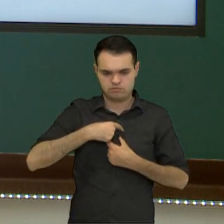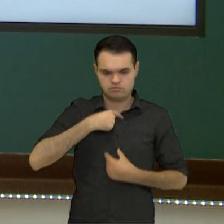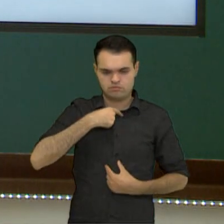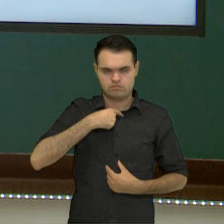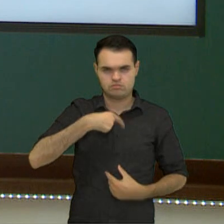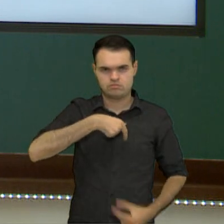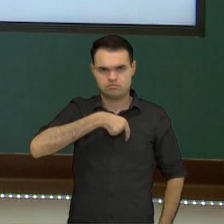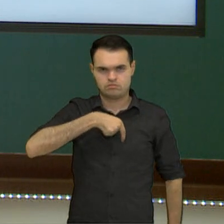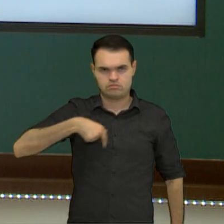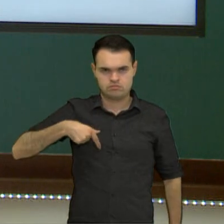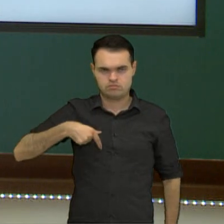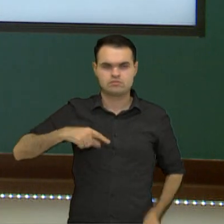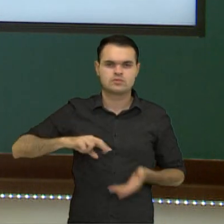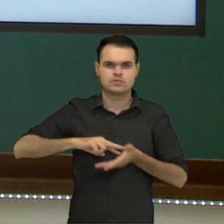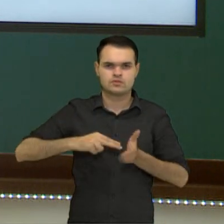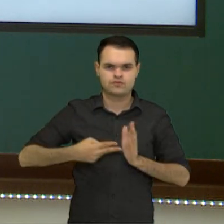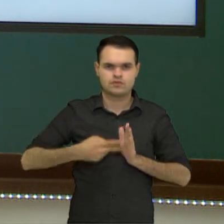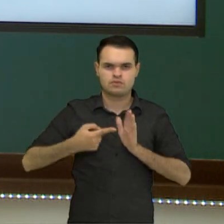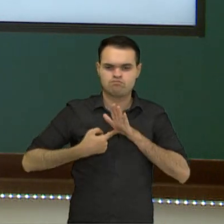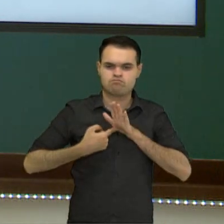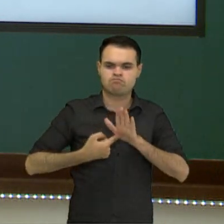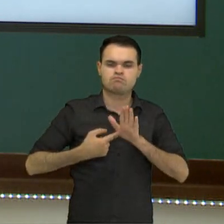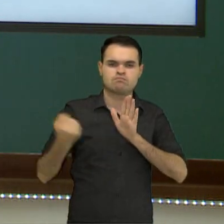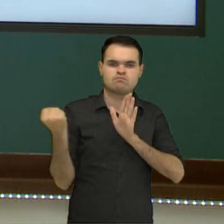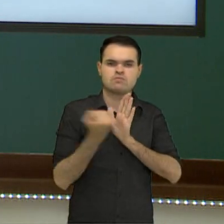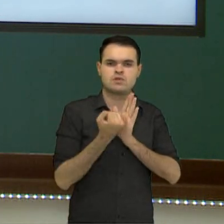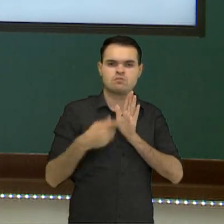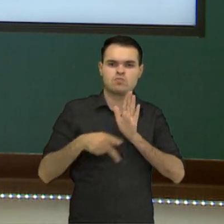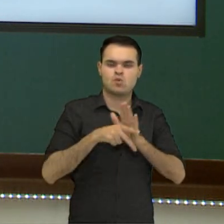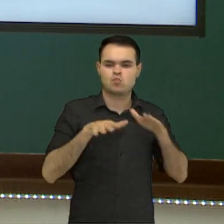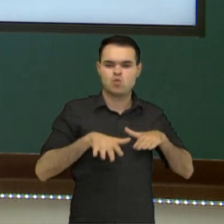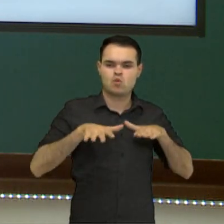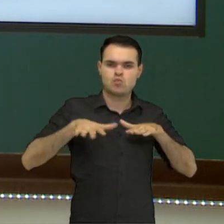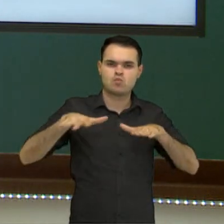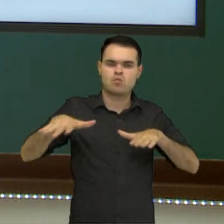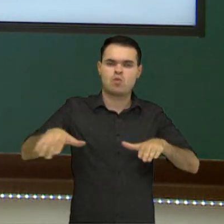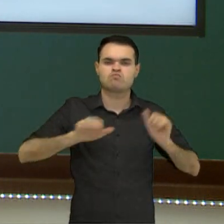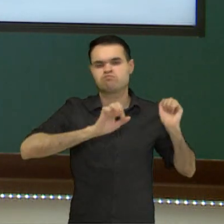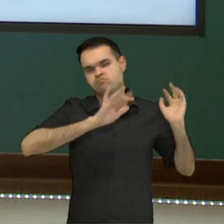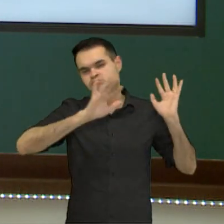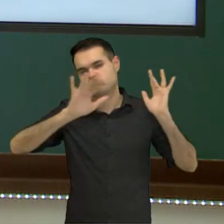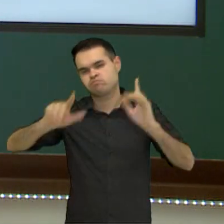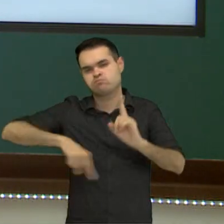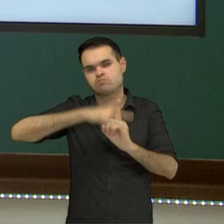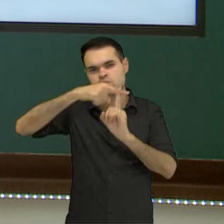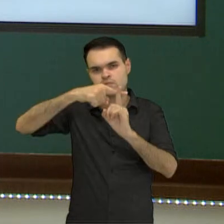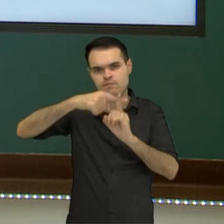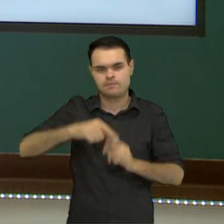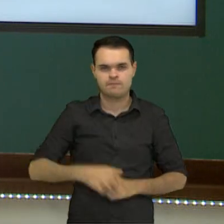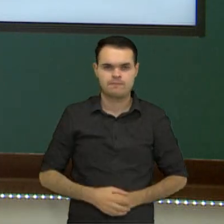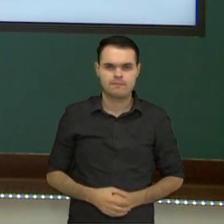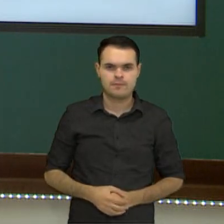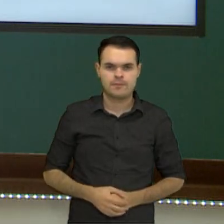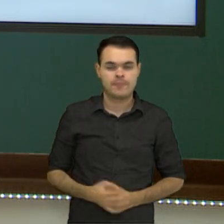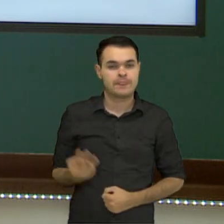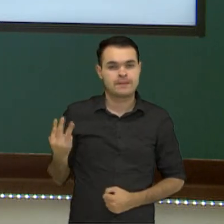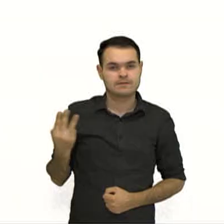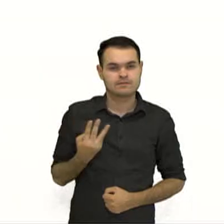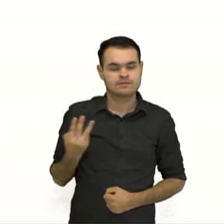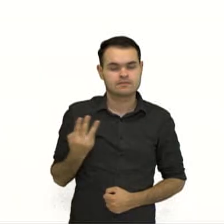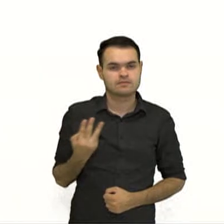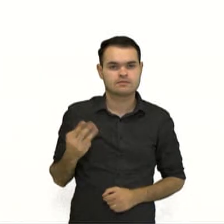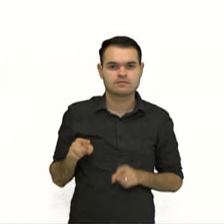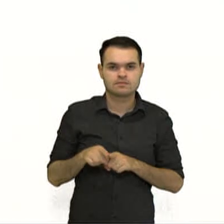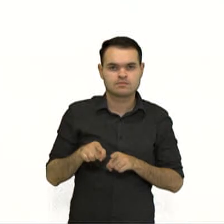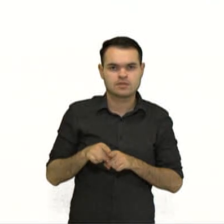um sinal, né, de que eles pertenciam a esse movimento de cruzada. A terceira cruzada, também no século XII,